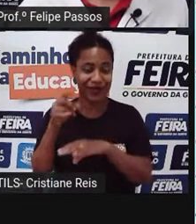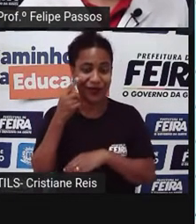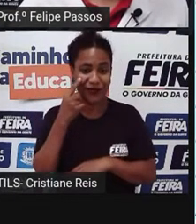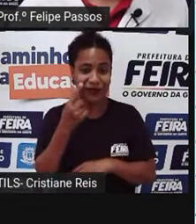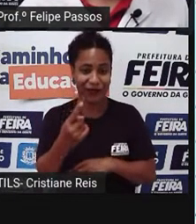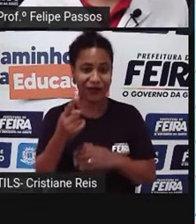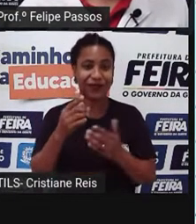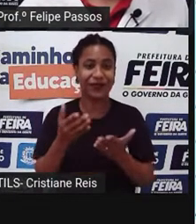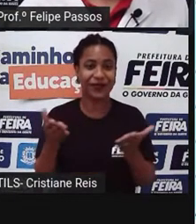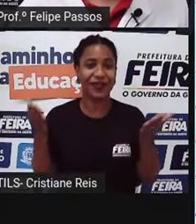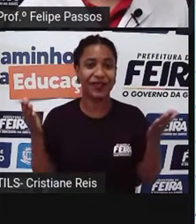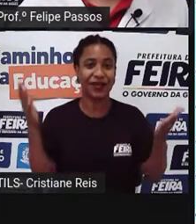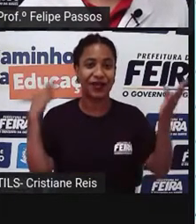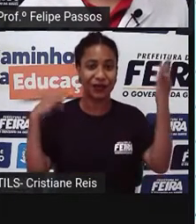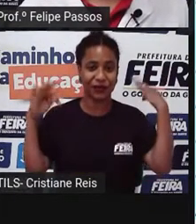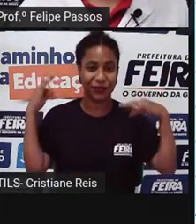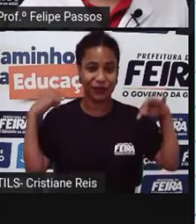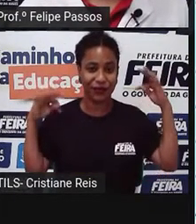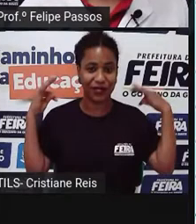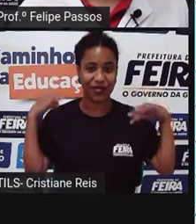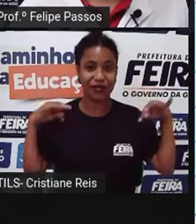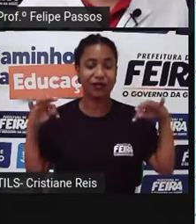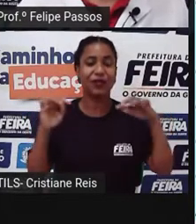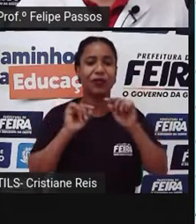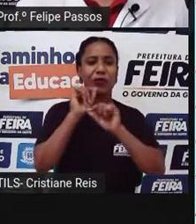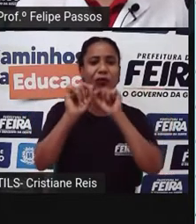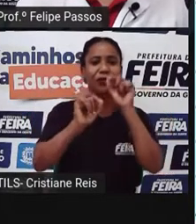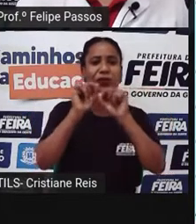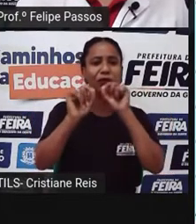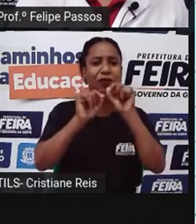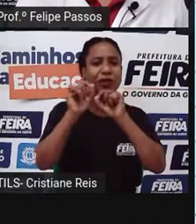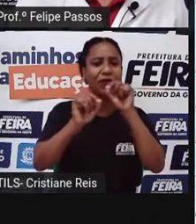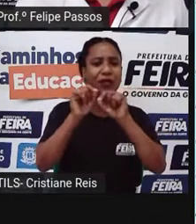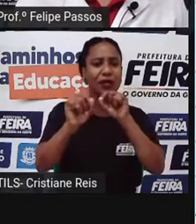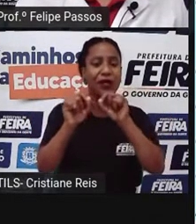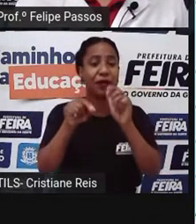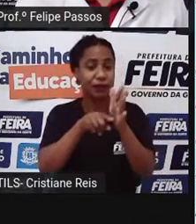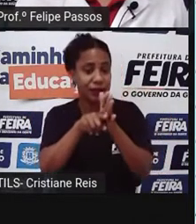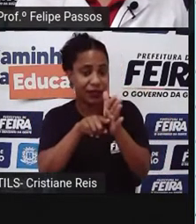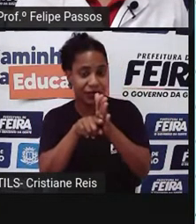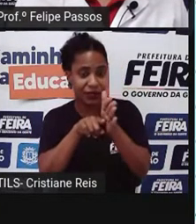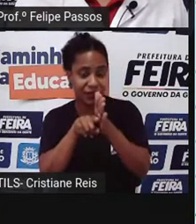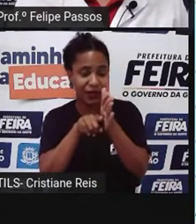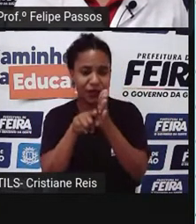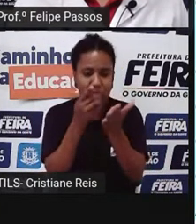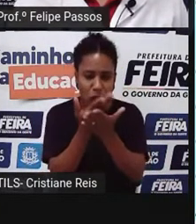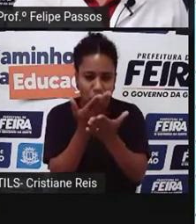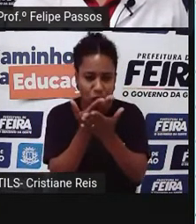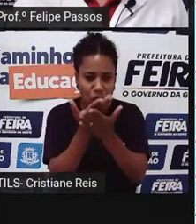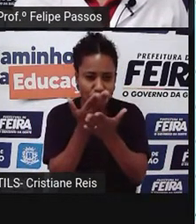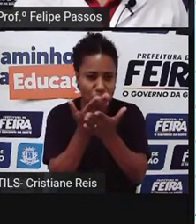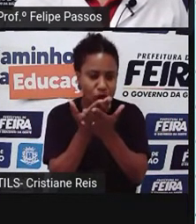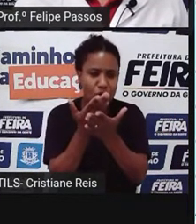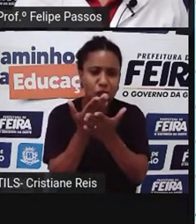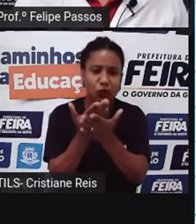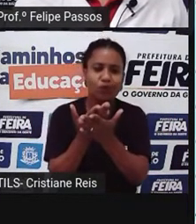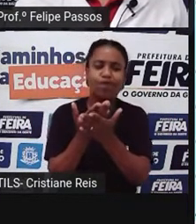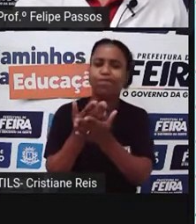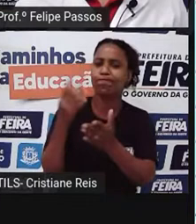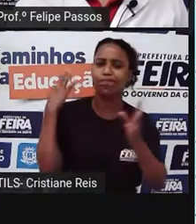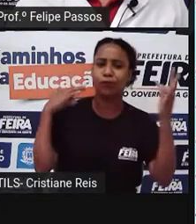sendo elaboradas, tornando cada vez mais abrangentes na medida que os estudos a respeito dessa atividade de